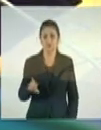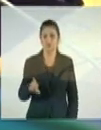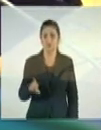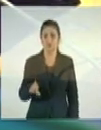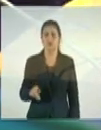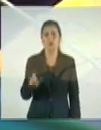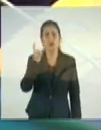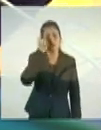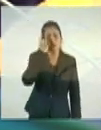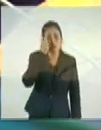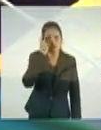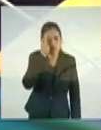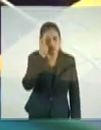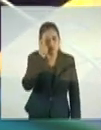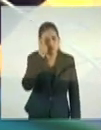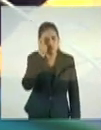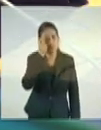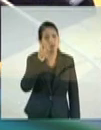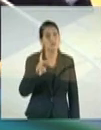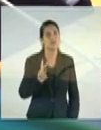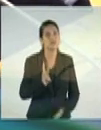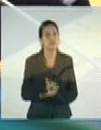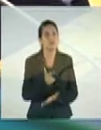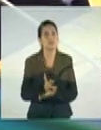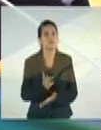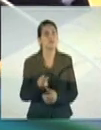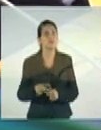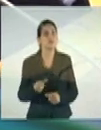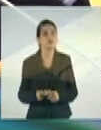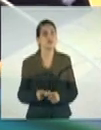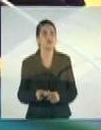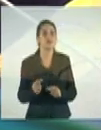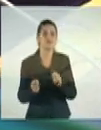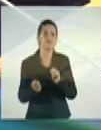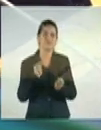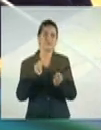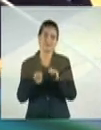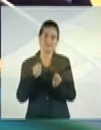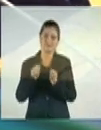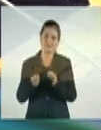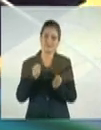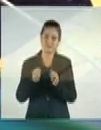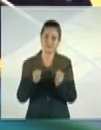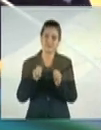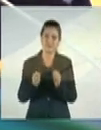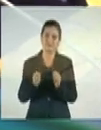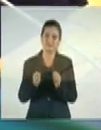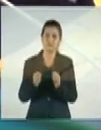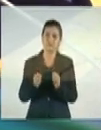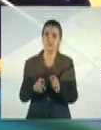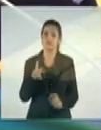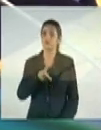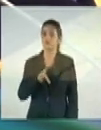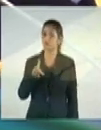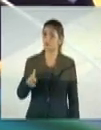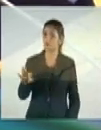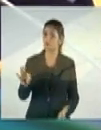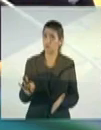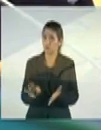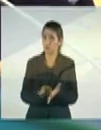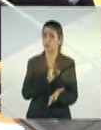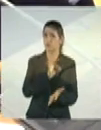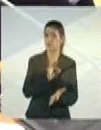sempre o que pesou foi a questão Econômica um professor na verdade contratado Hoje ele custa para o